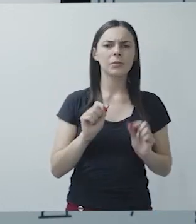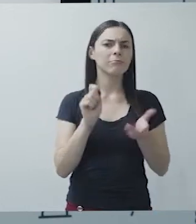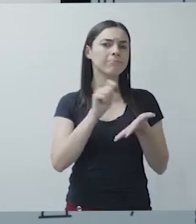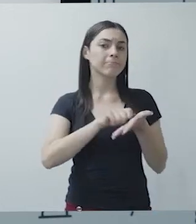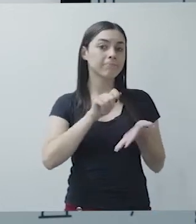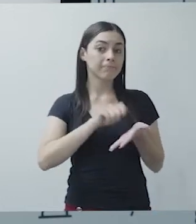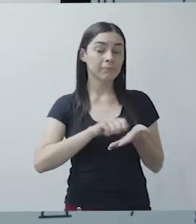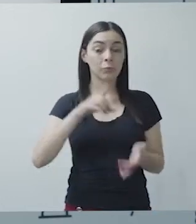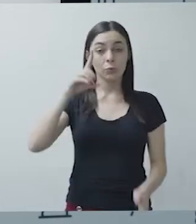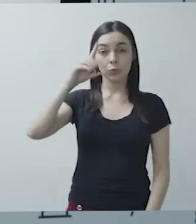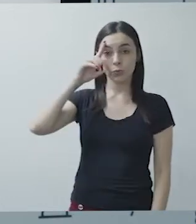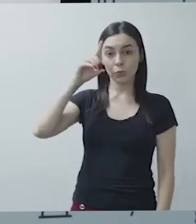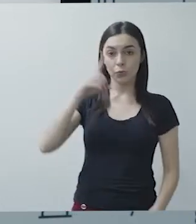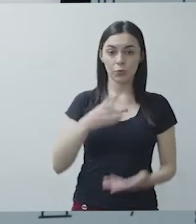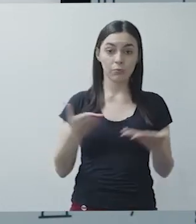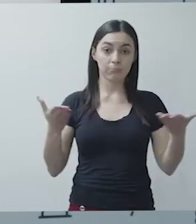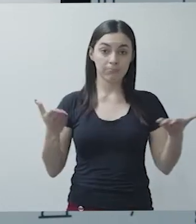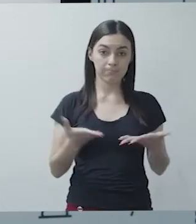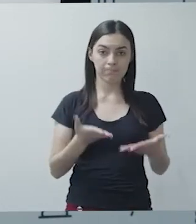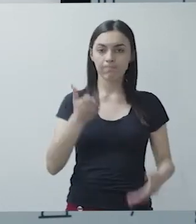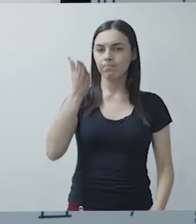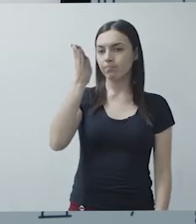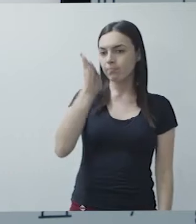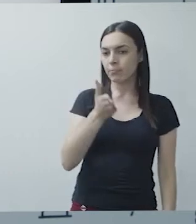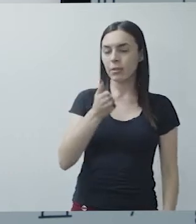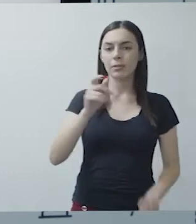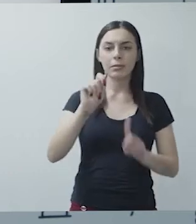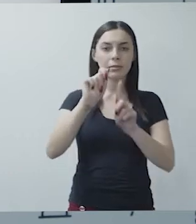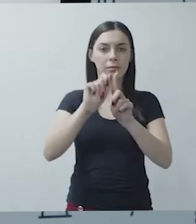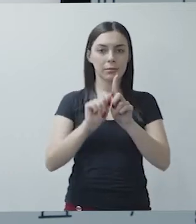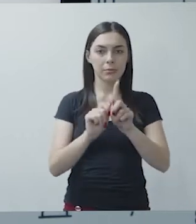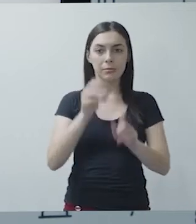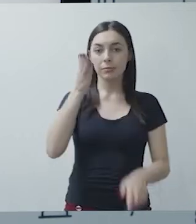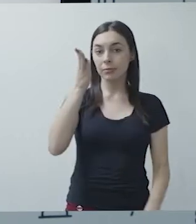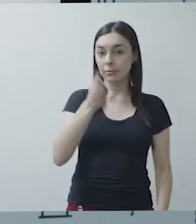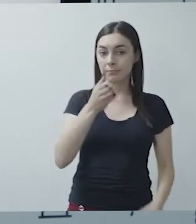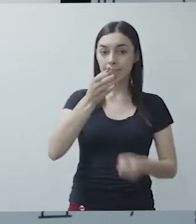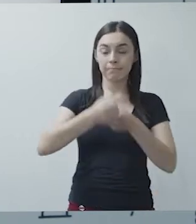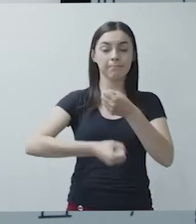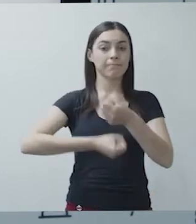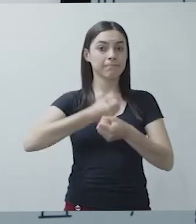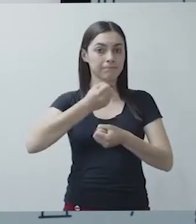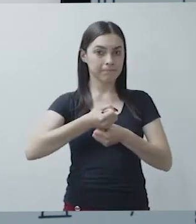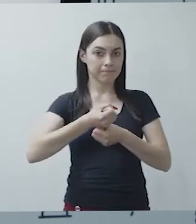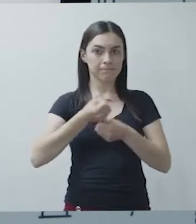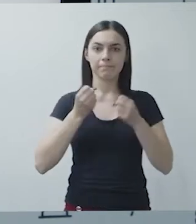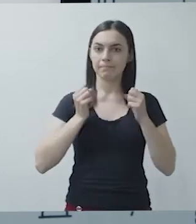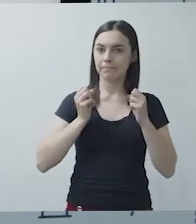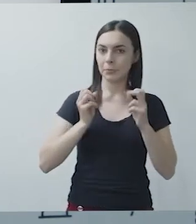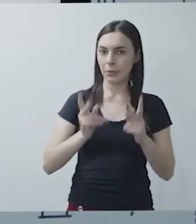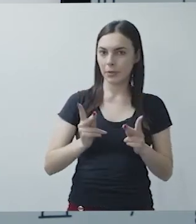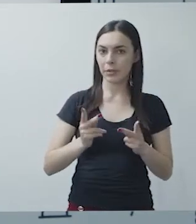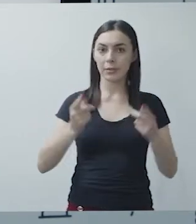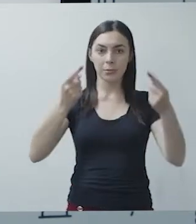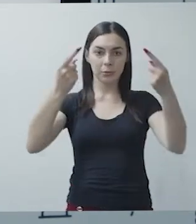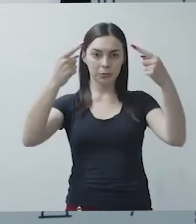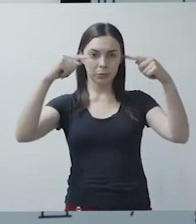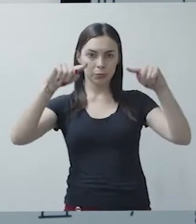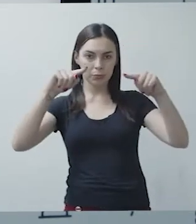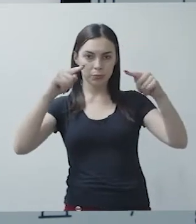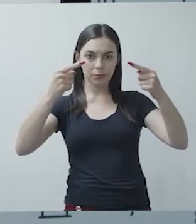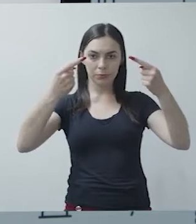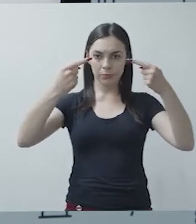colocar o dia, o mês e o ano, tá? Vai pular uma